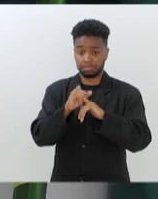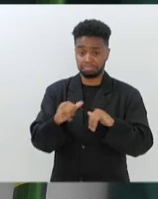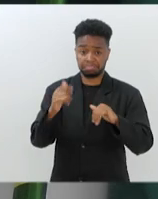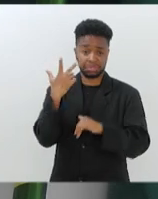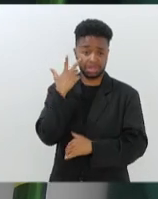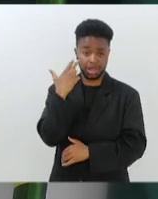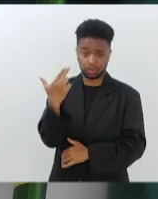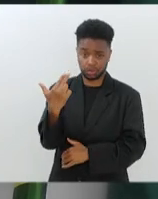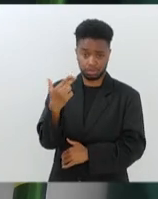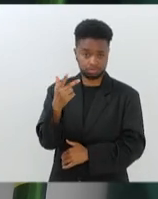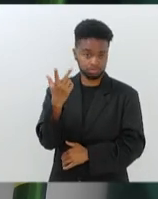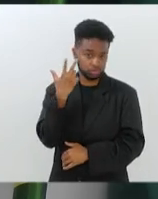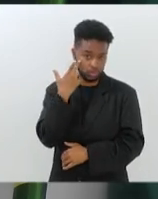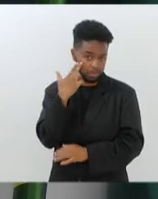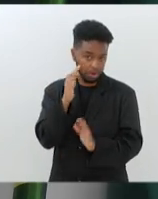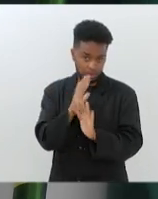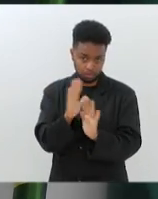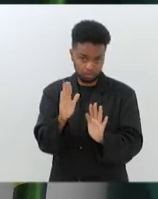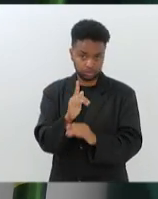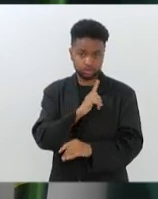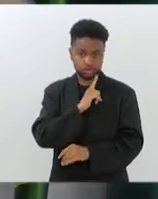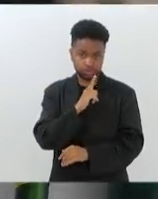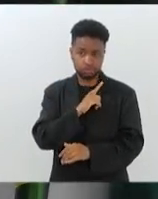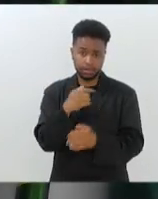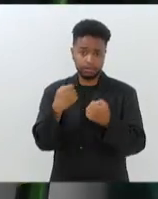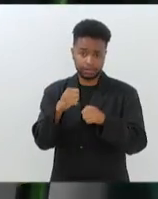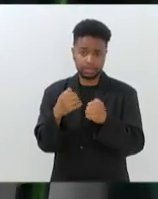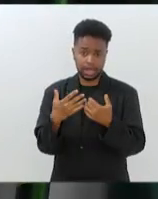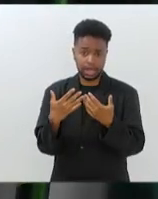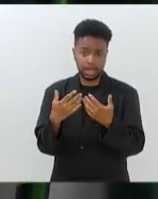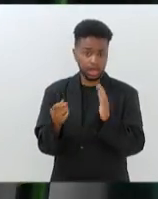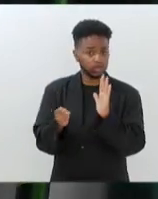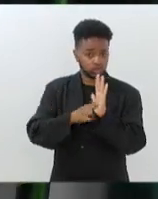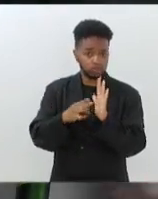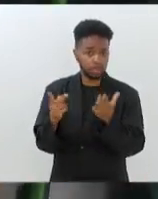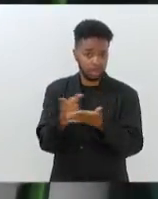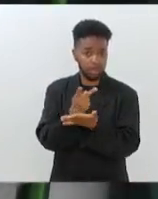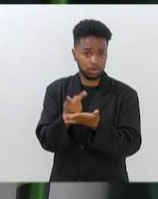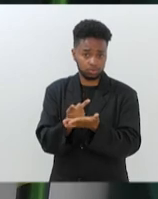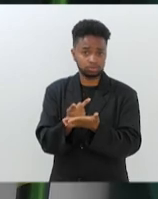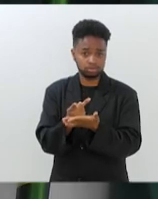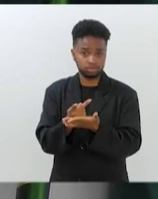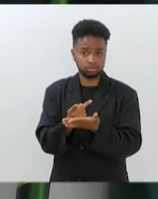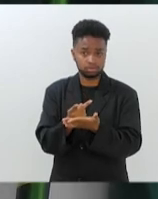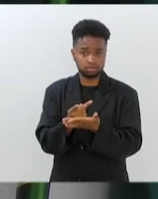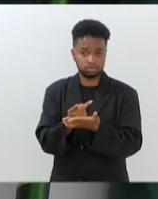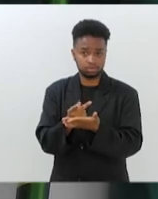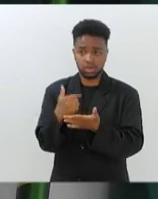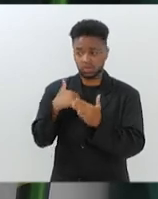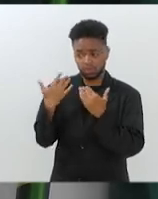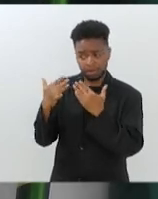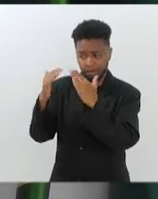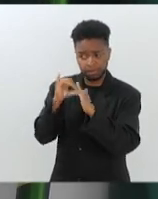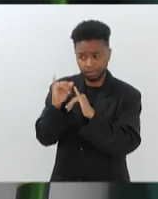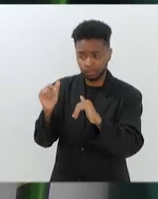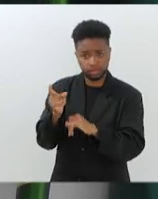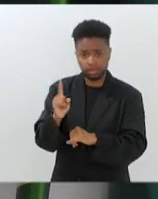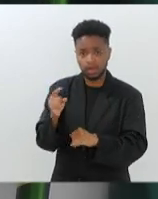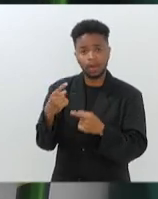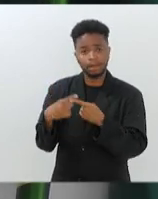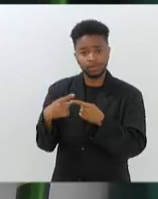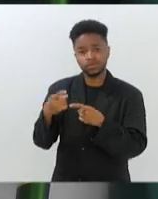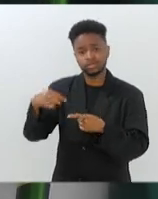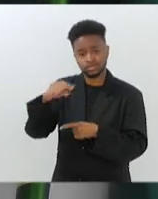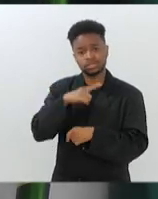natural e normal de um gestor que admitir o erro da cidade tava cometendo ali não vou te parabenizar porque eu acho que vocês